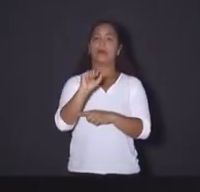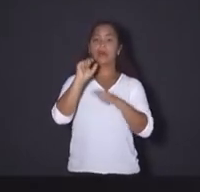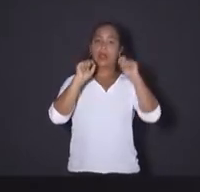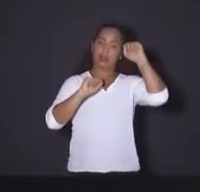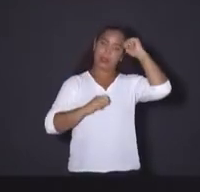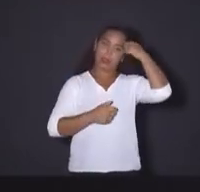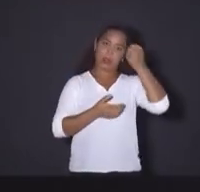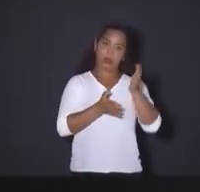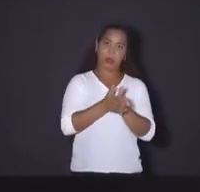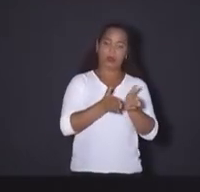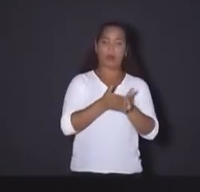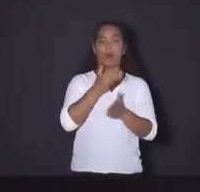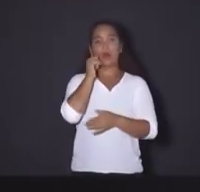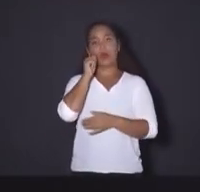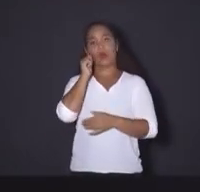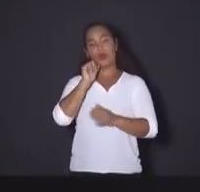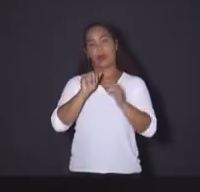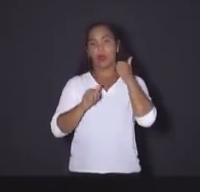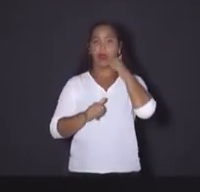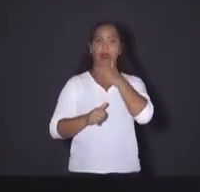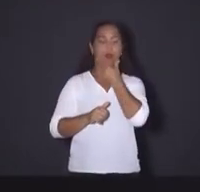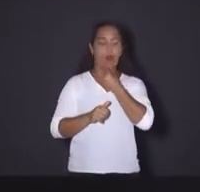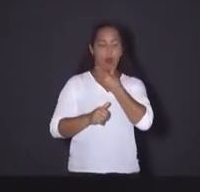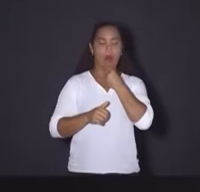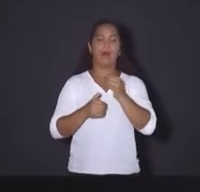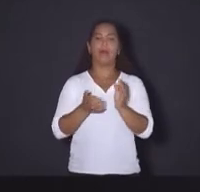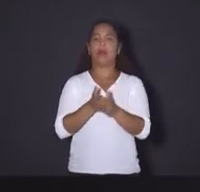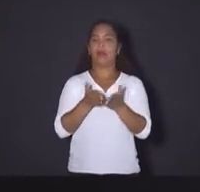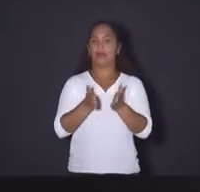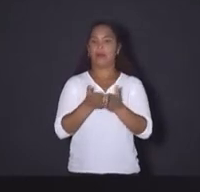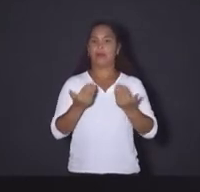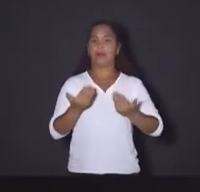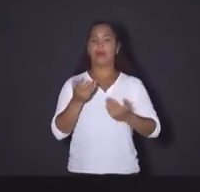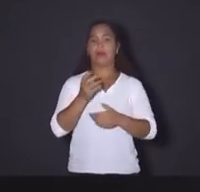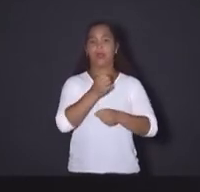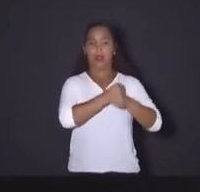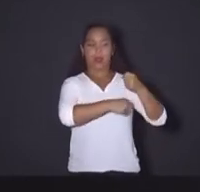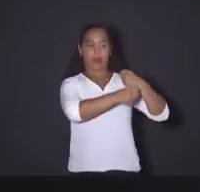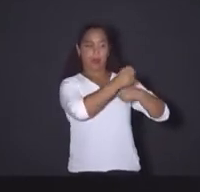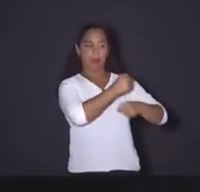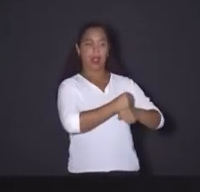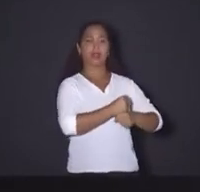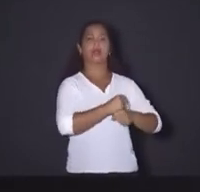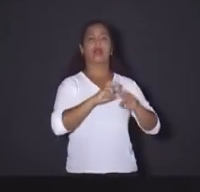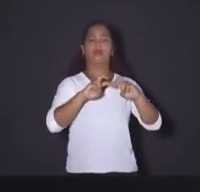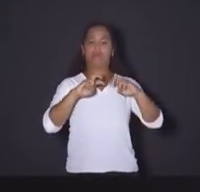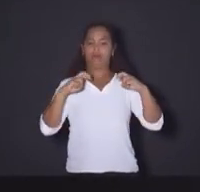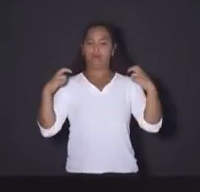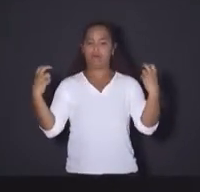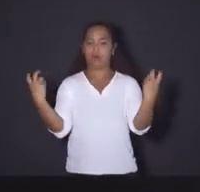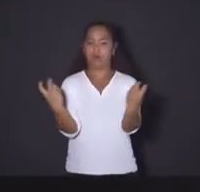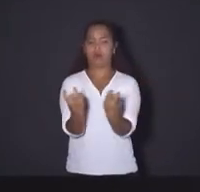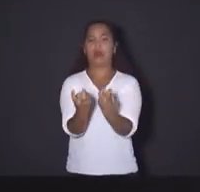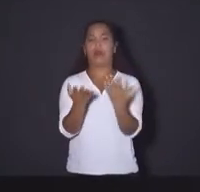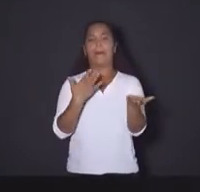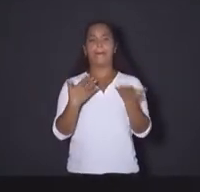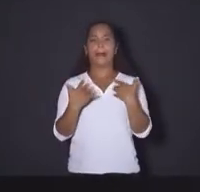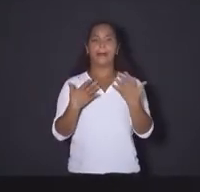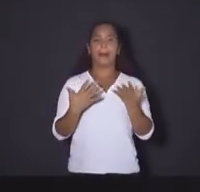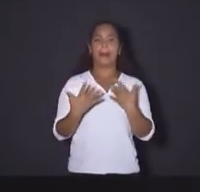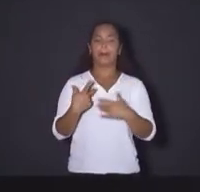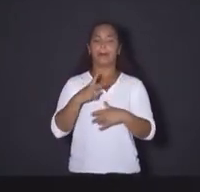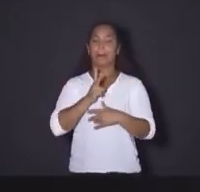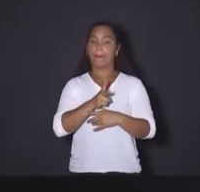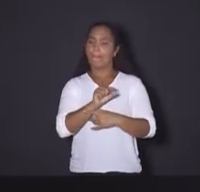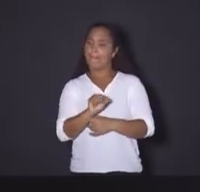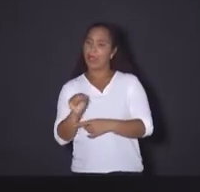e pobre. E aí a gente fez, ano passado todo, rodas com funcionários nas unidades de saúde. E em todas as unidades